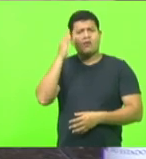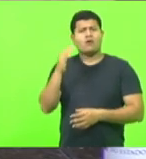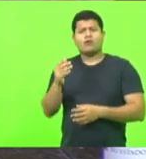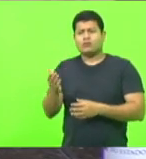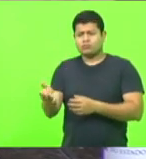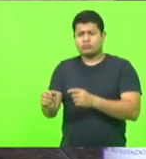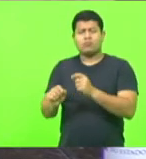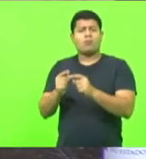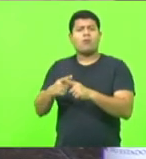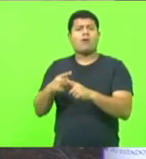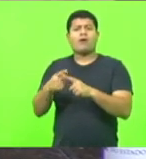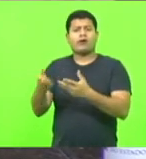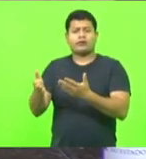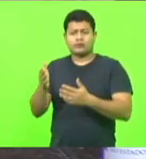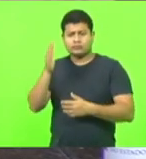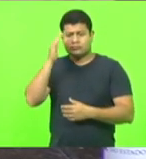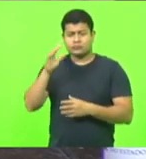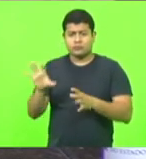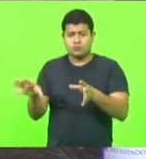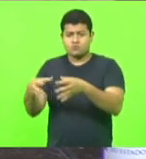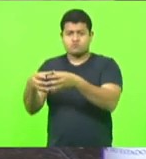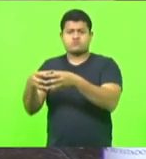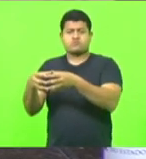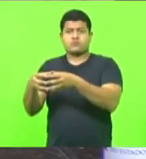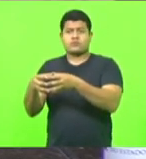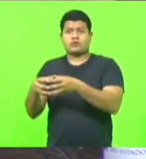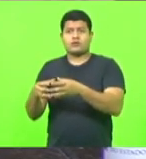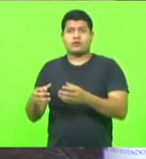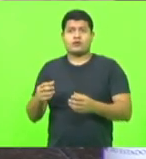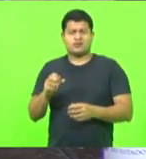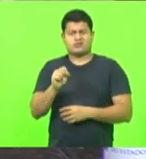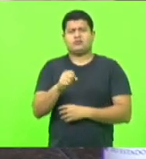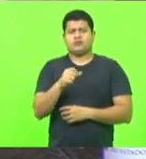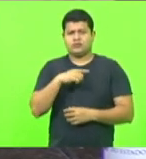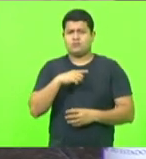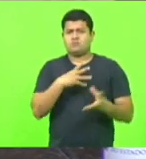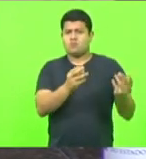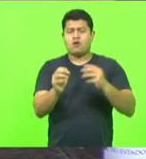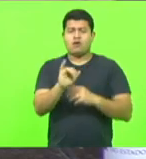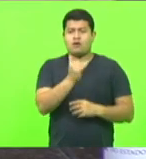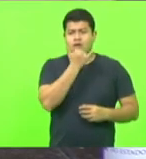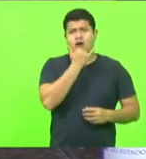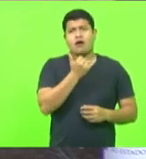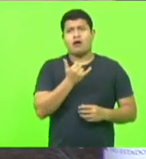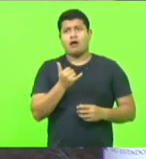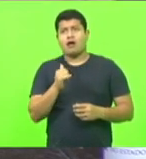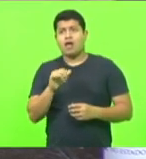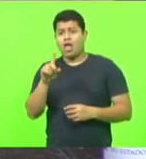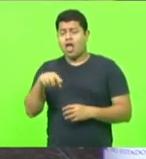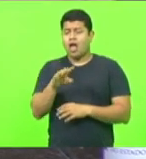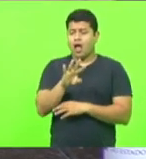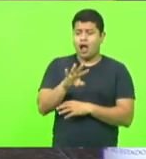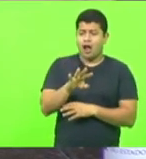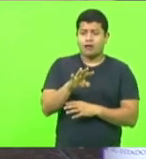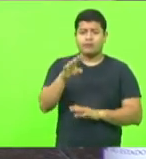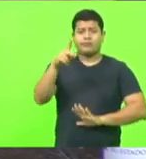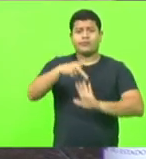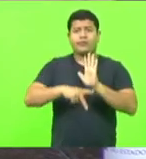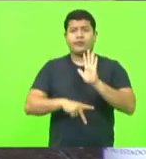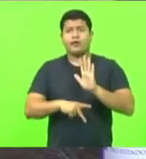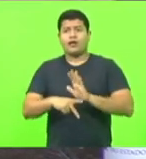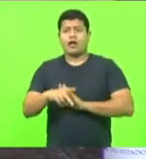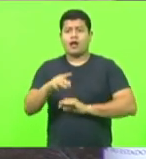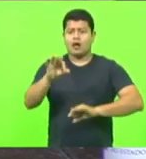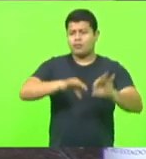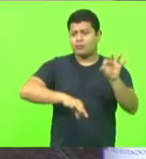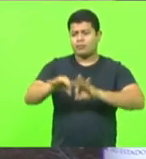Sim, existem algumas pessoas que justificam aqui, ali, dizem que são os planos, é o